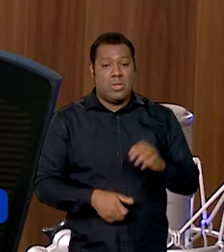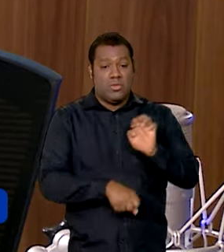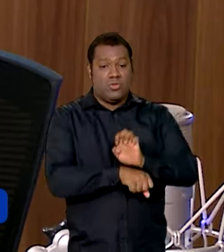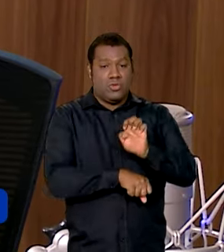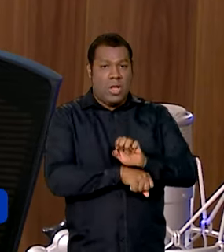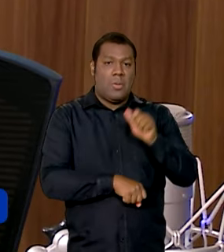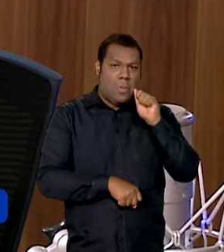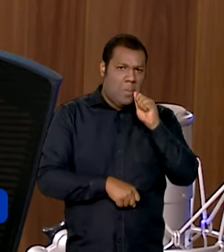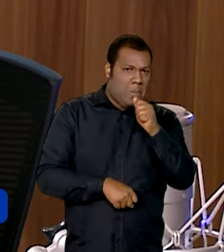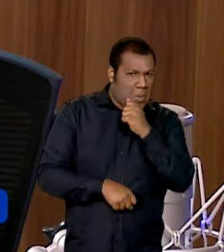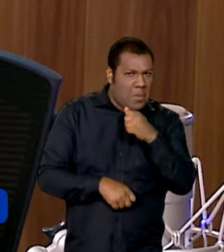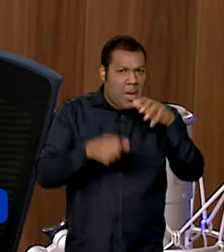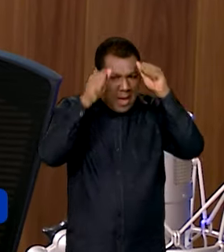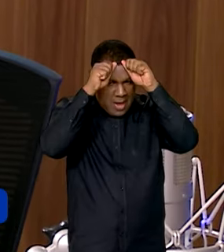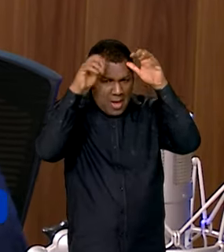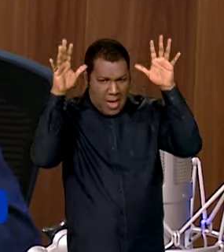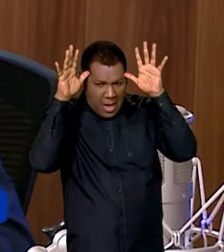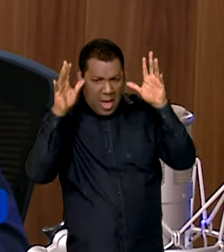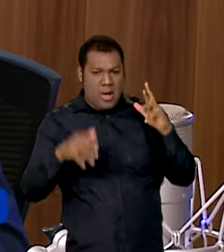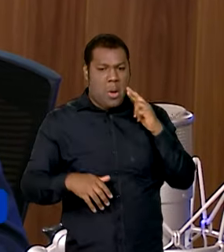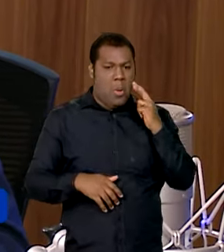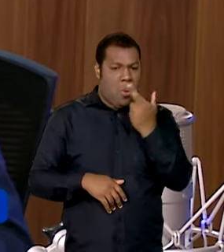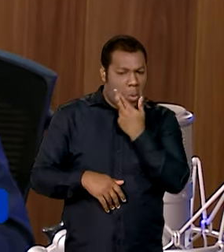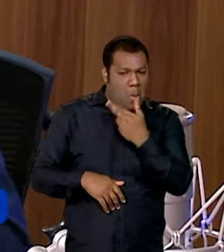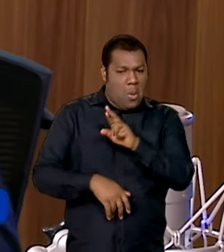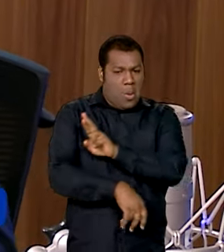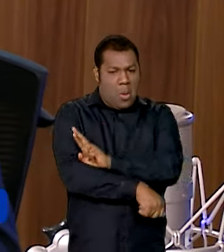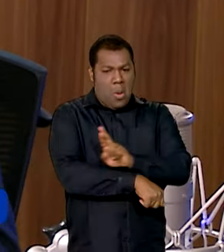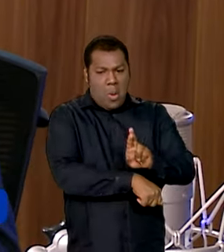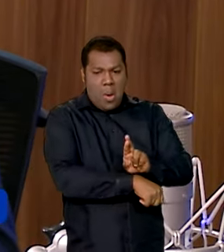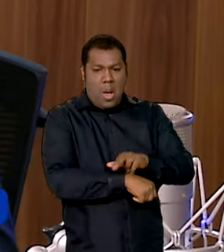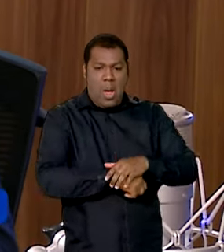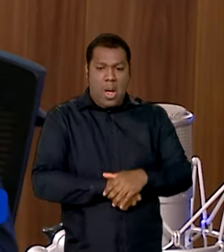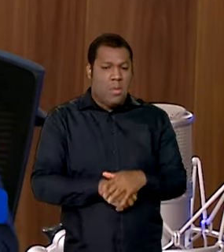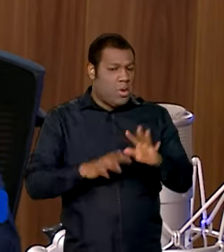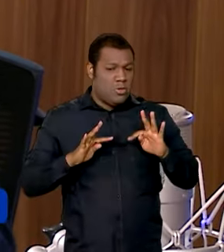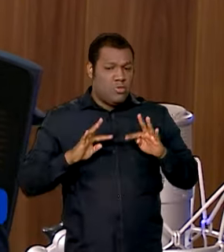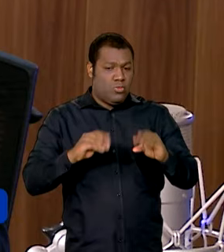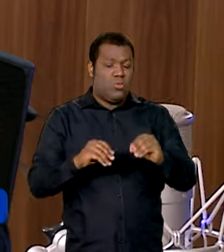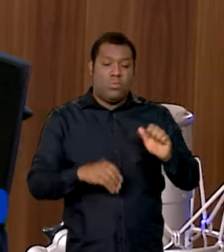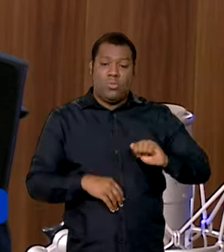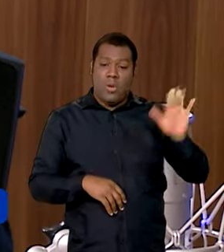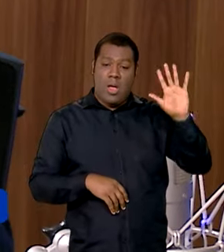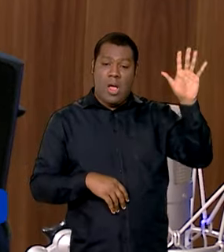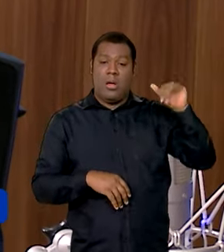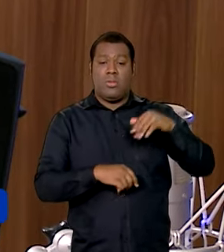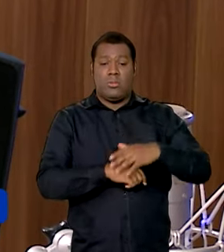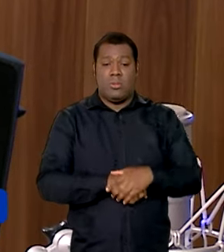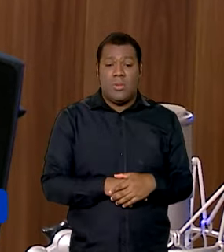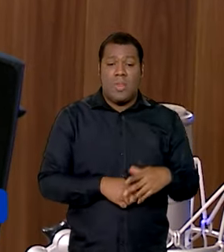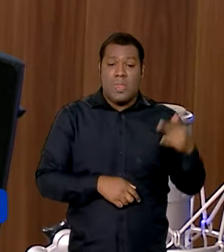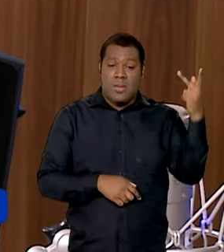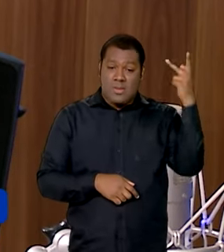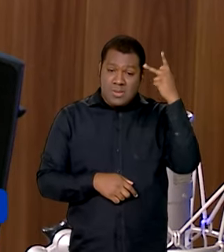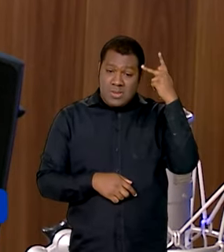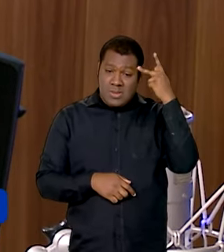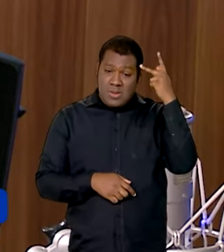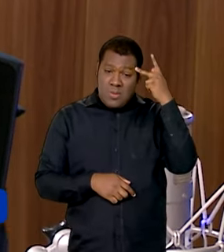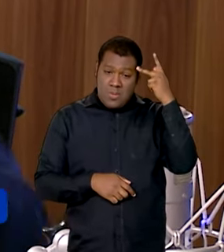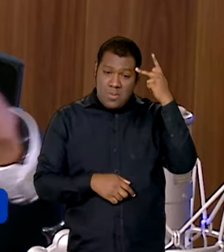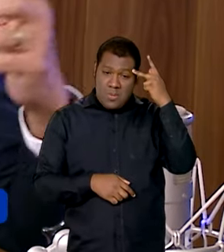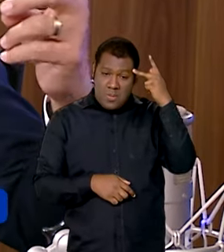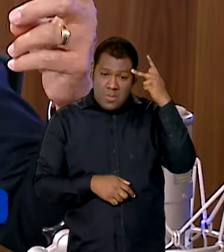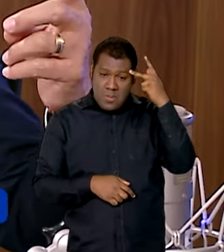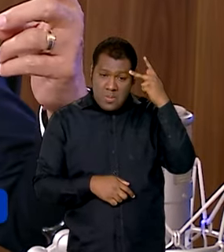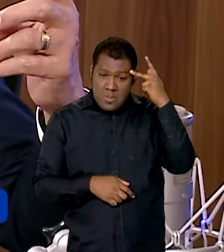aconteceu no Acre já aconteceu em Roraima em Rondônia porque tudo é muito caro São Paulo ou nas grandes cidades você bota um porte